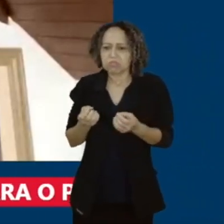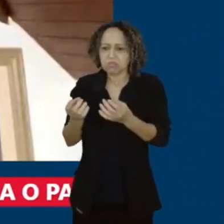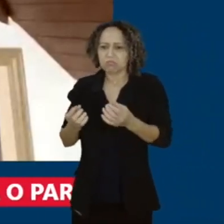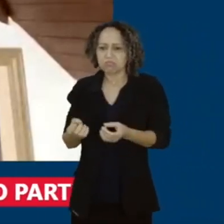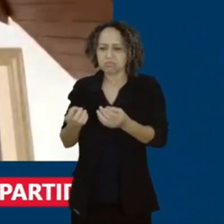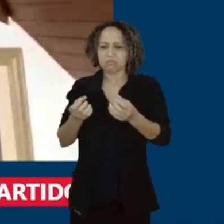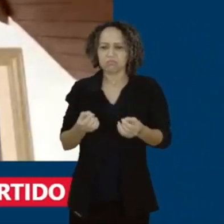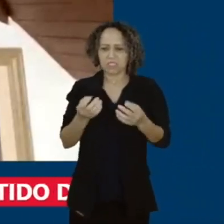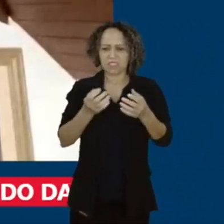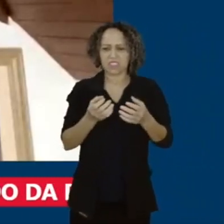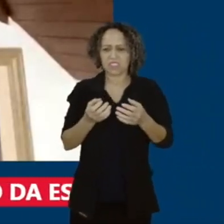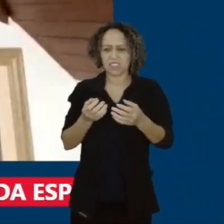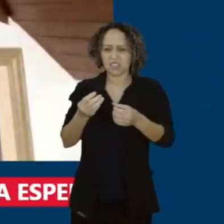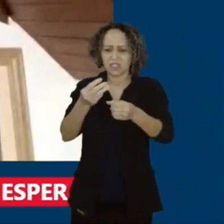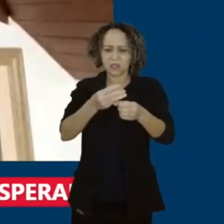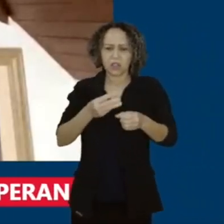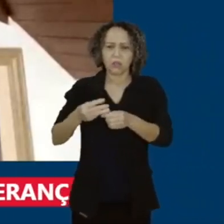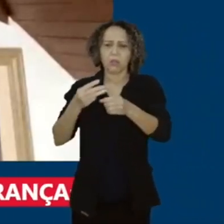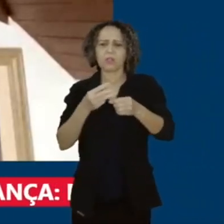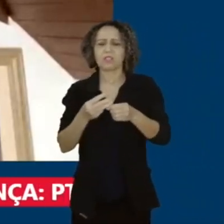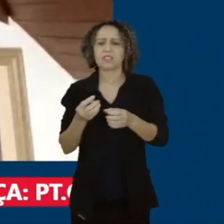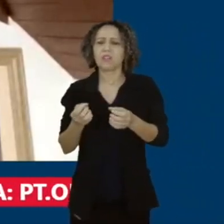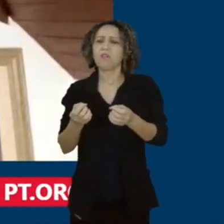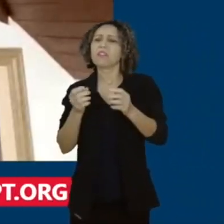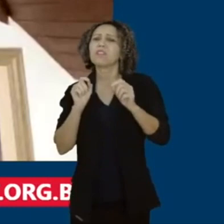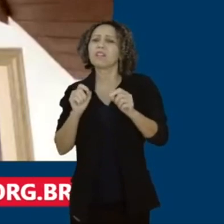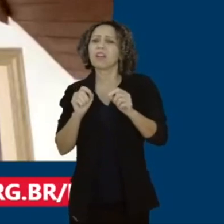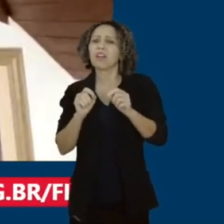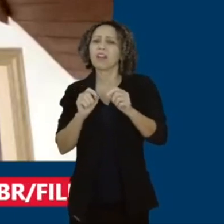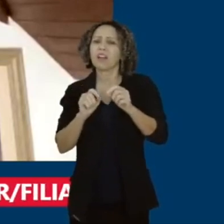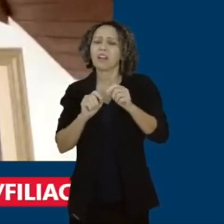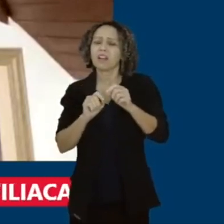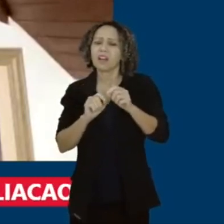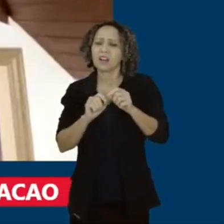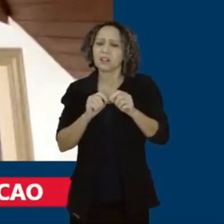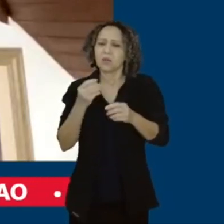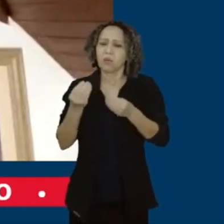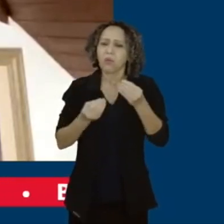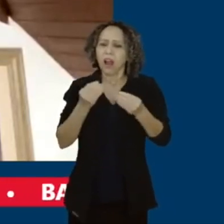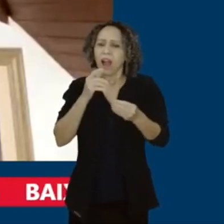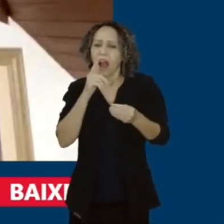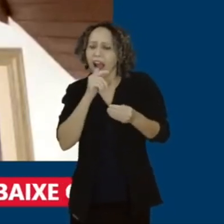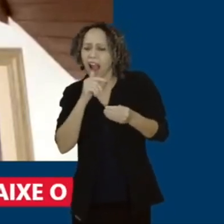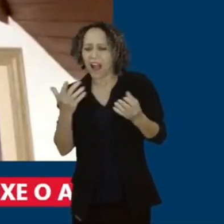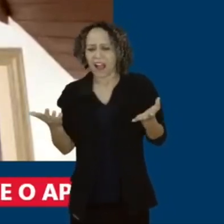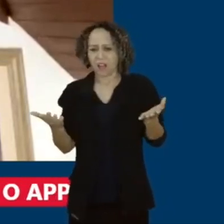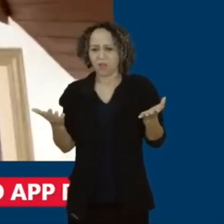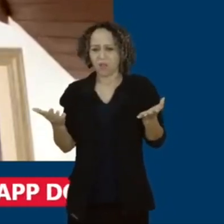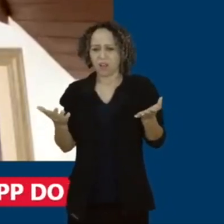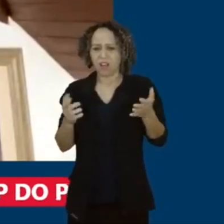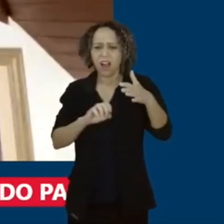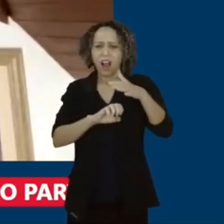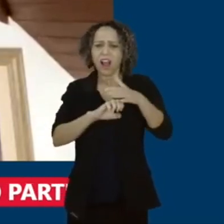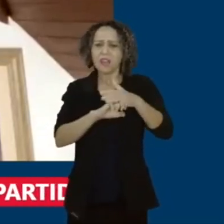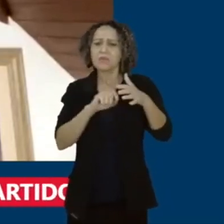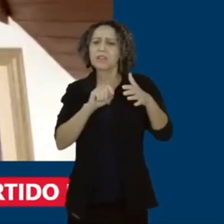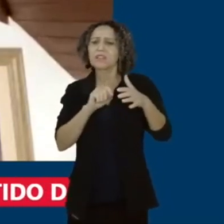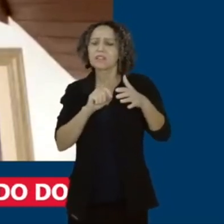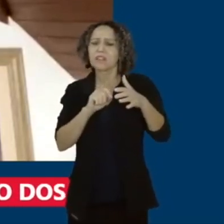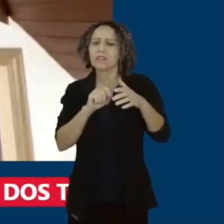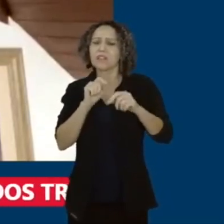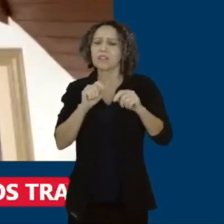cada município o serviço de água a ser gerenciado por uma empresa. E a empresa terá como